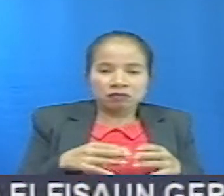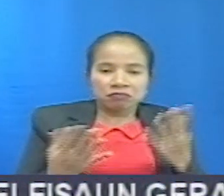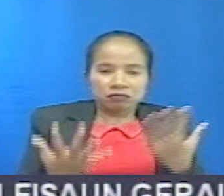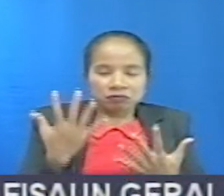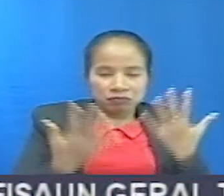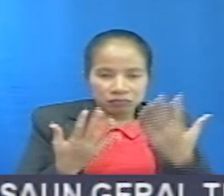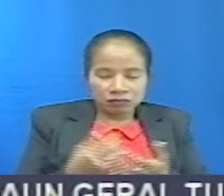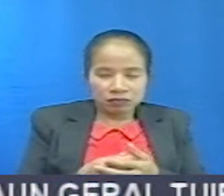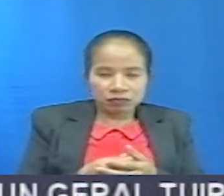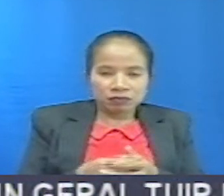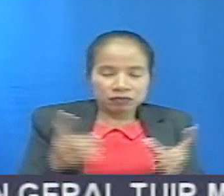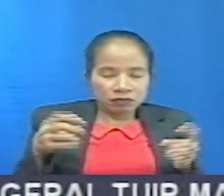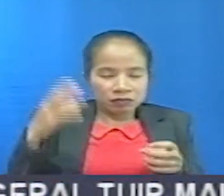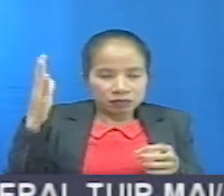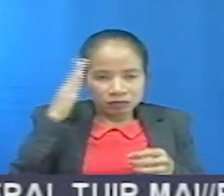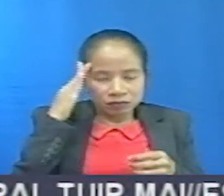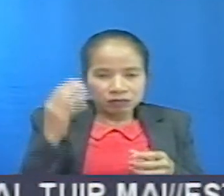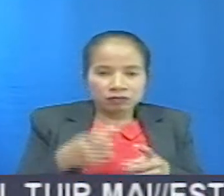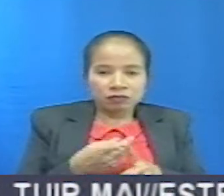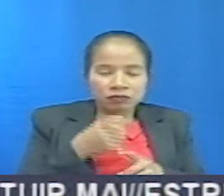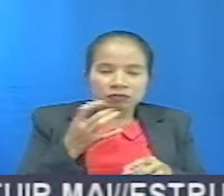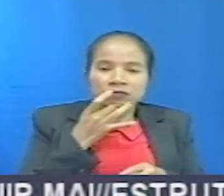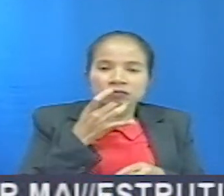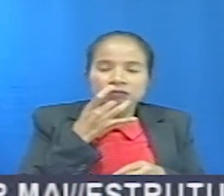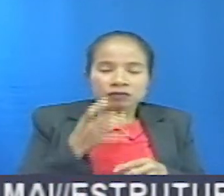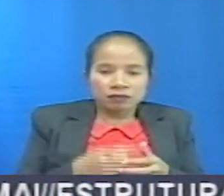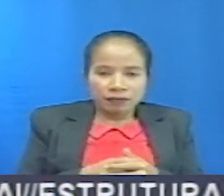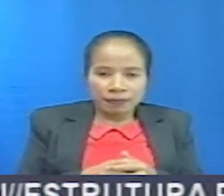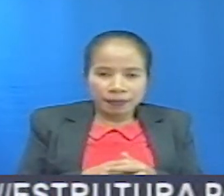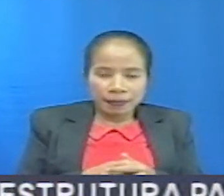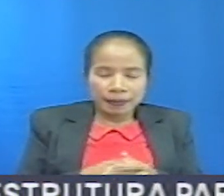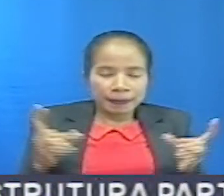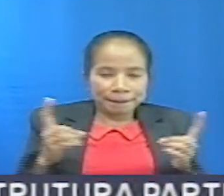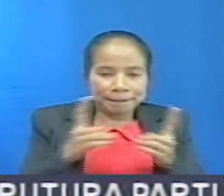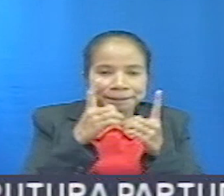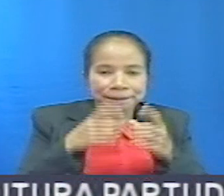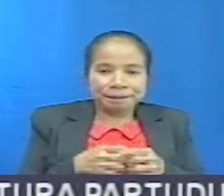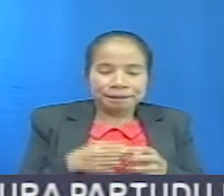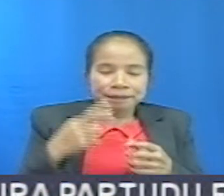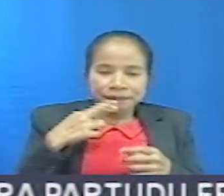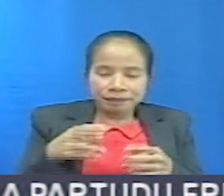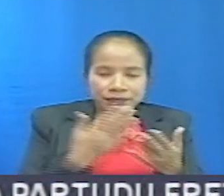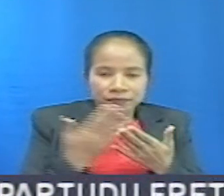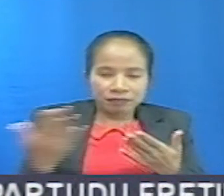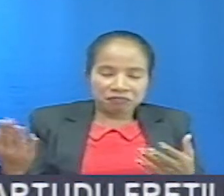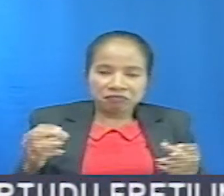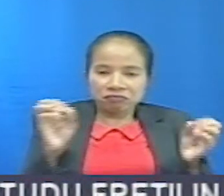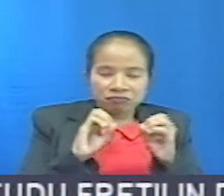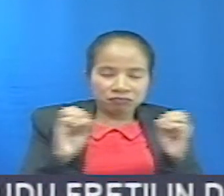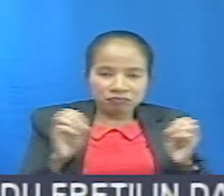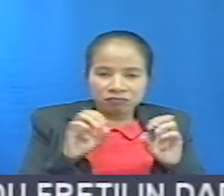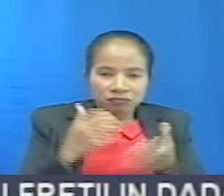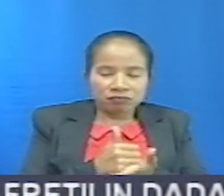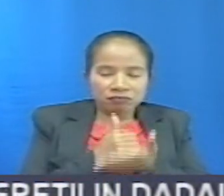Arrihan. Incêndio ne acontece, desconfia circuito Rússia Eletricidade. E acontecimento ne resulta sessão uma lara